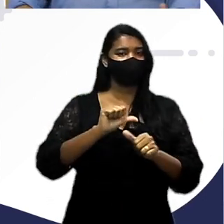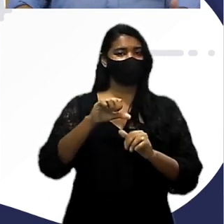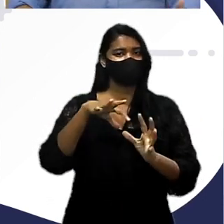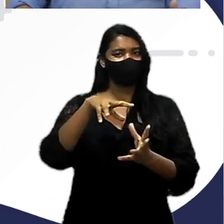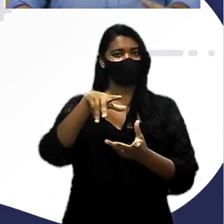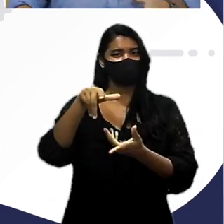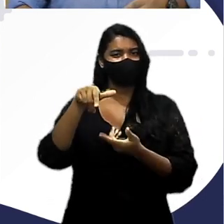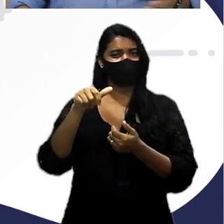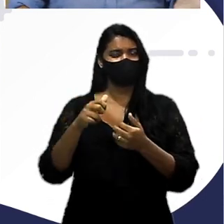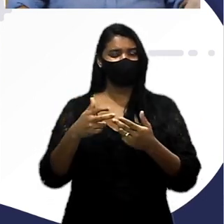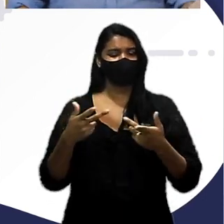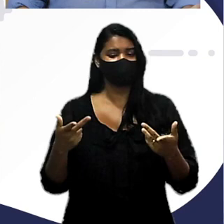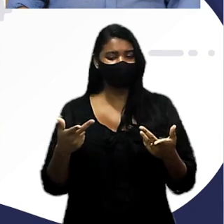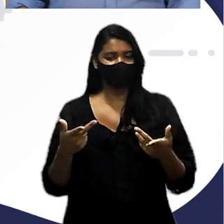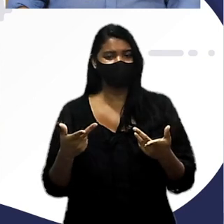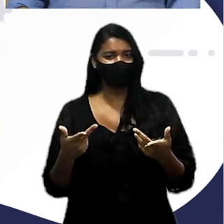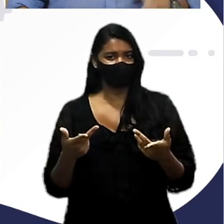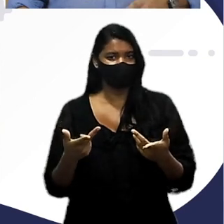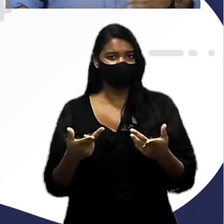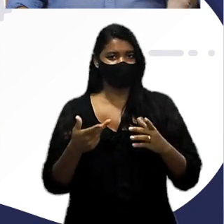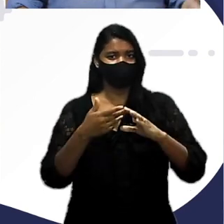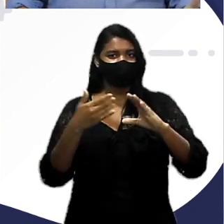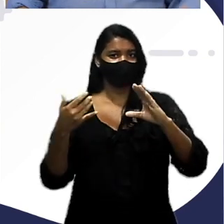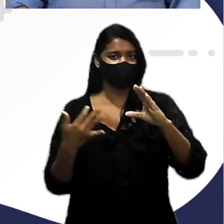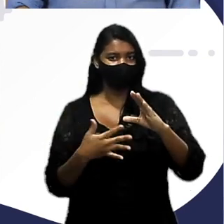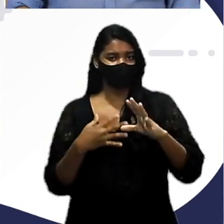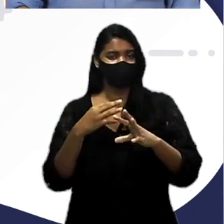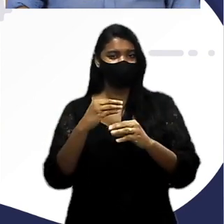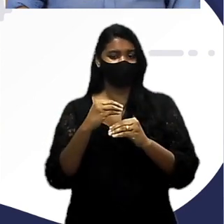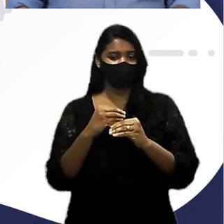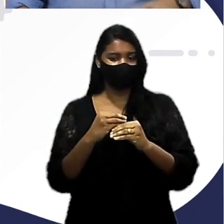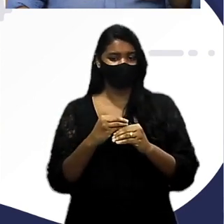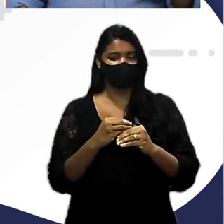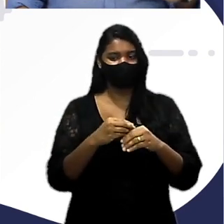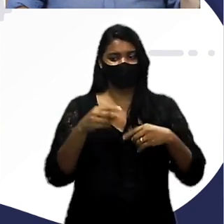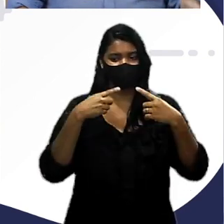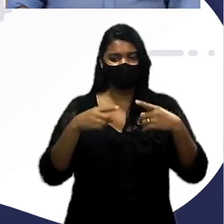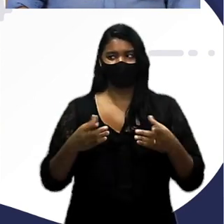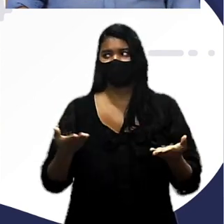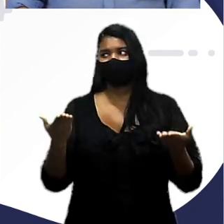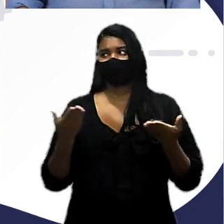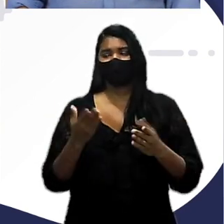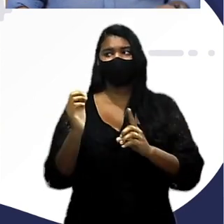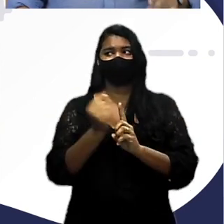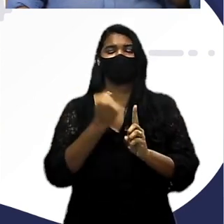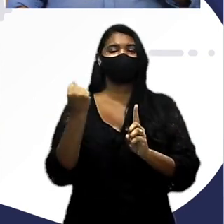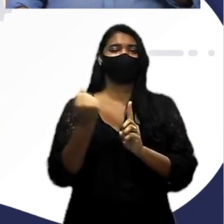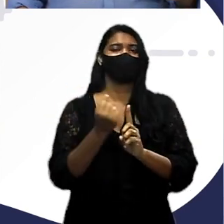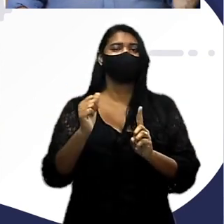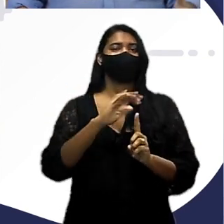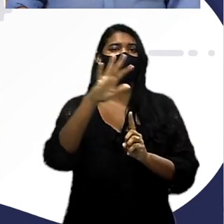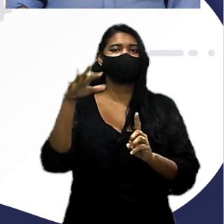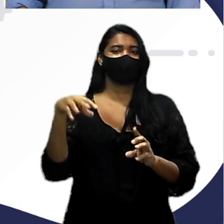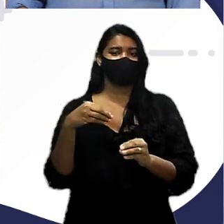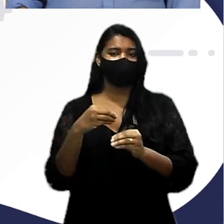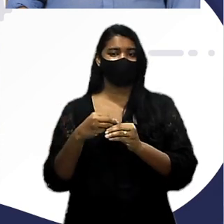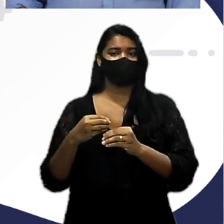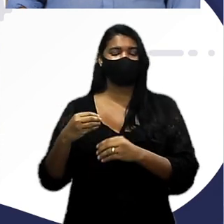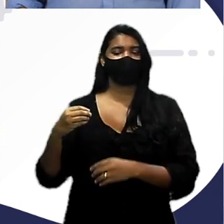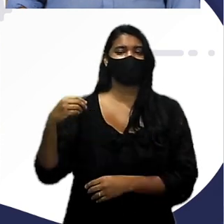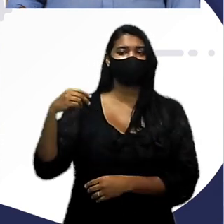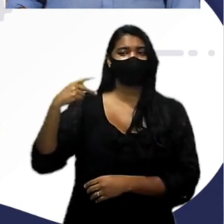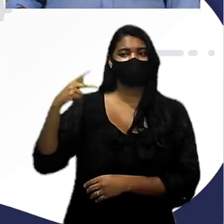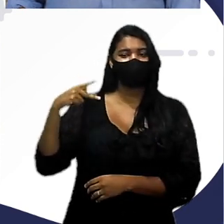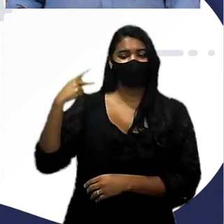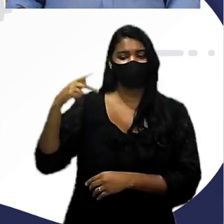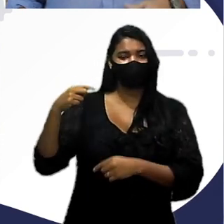mundo mudou de diversos aspectos, diversas questões de ordem social, de ordem política,